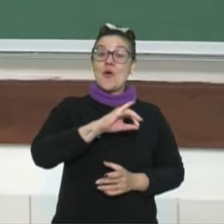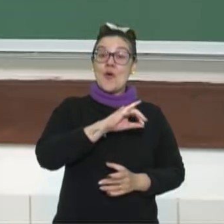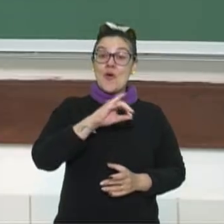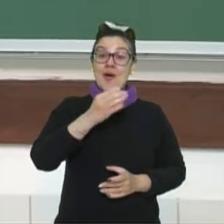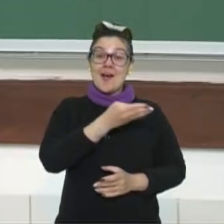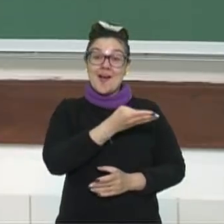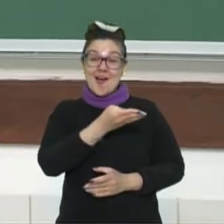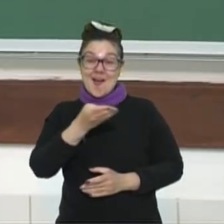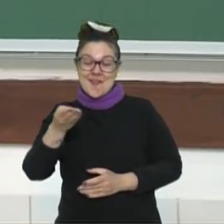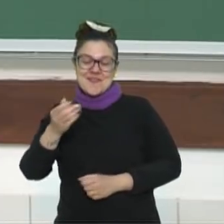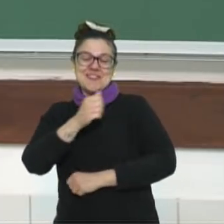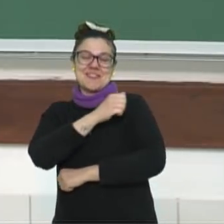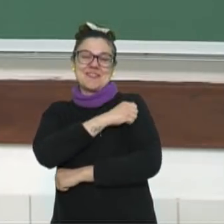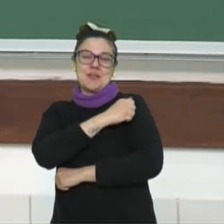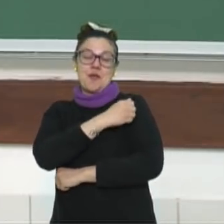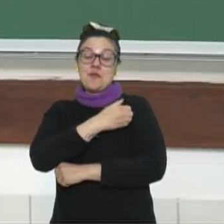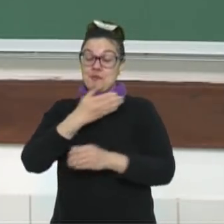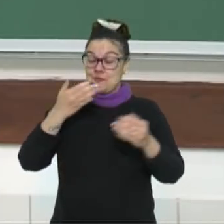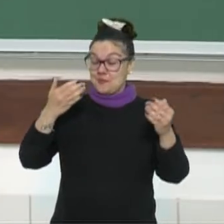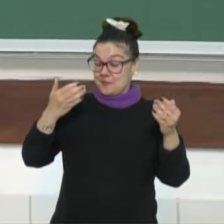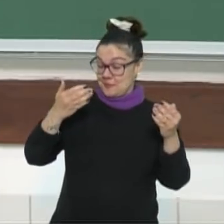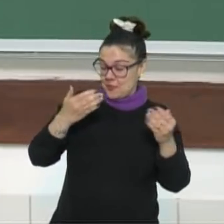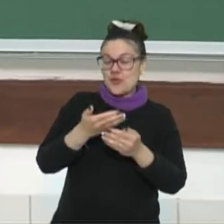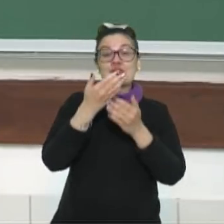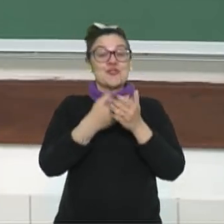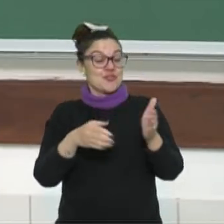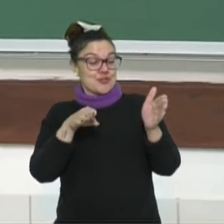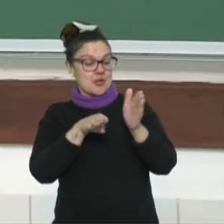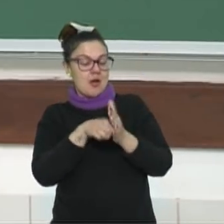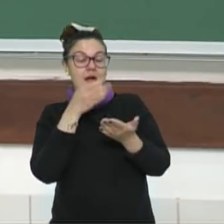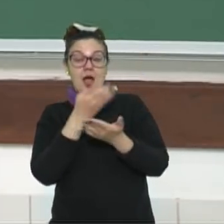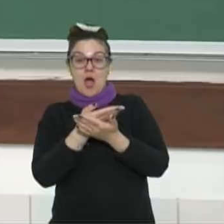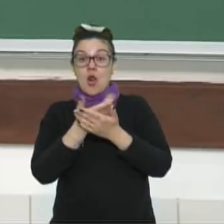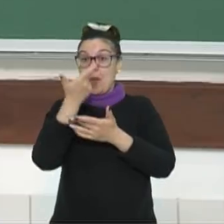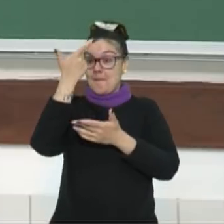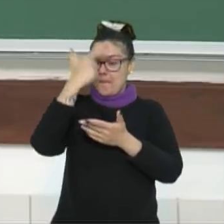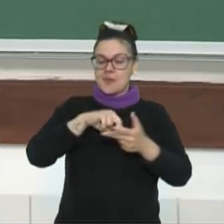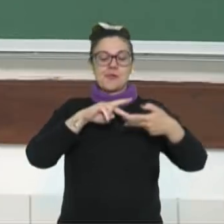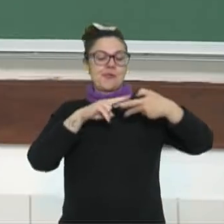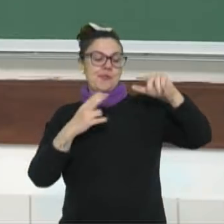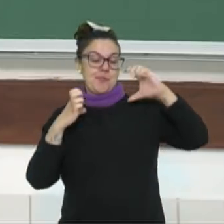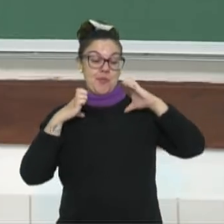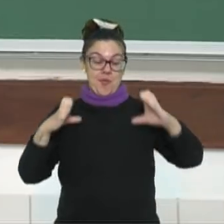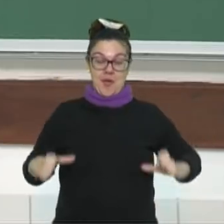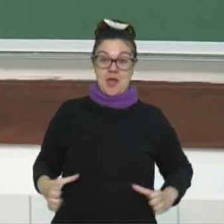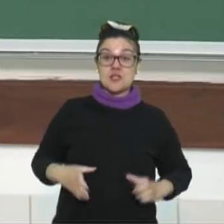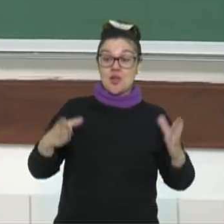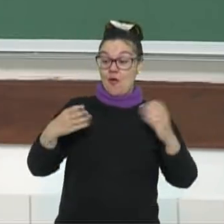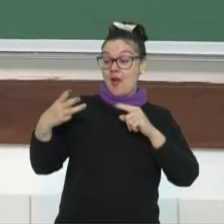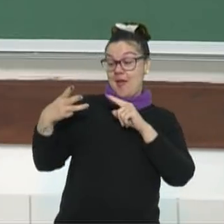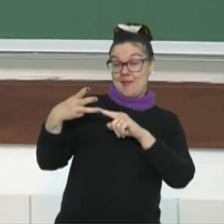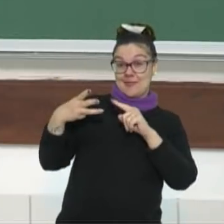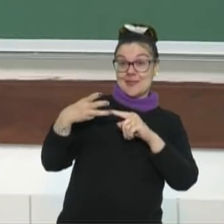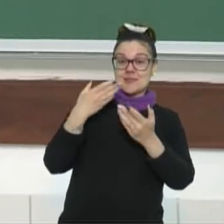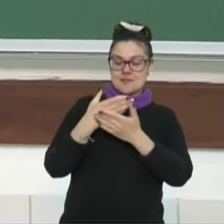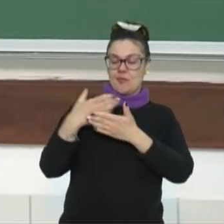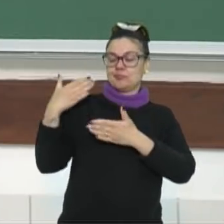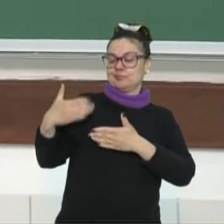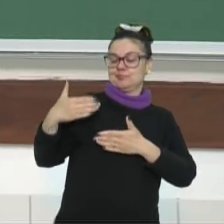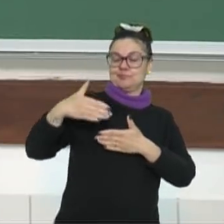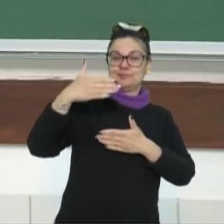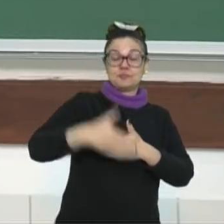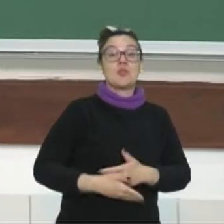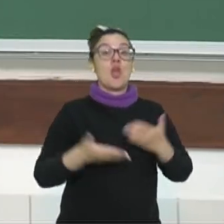Olá, estudante! Estamos aqui para mais uma aula de bioética, a terceira dessa sequência. Então, nós